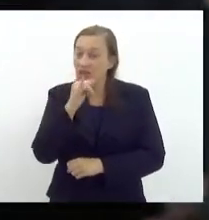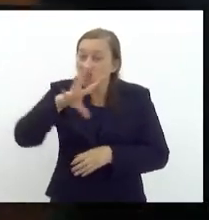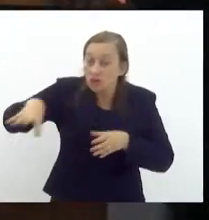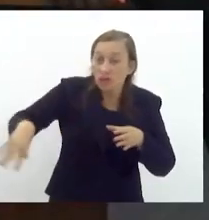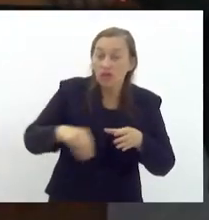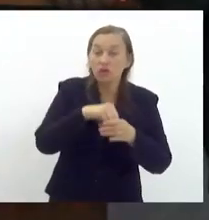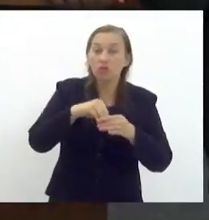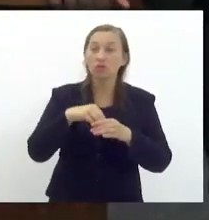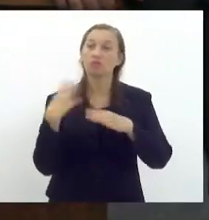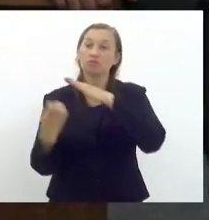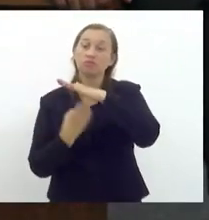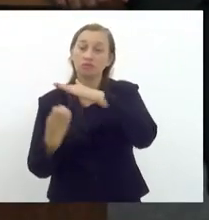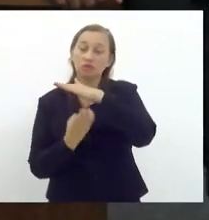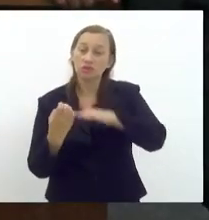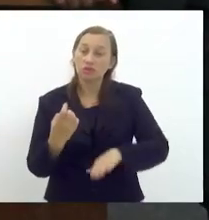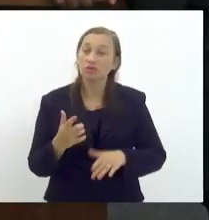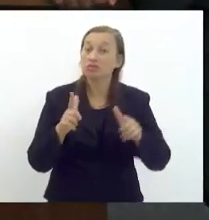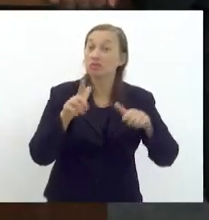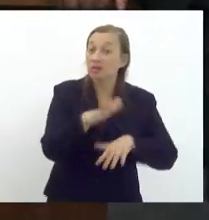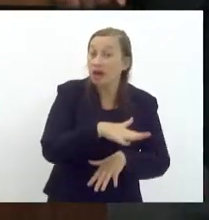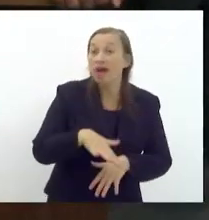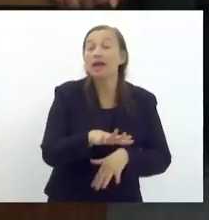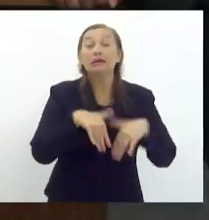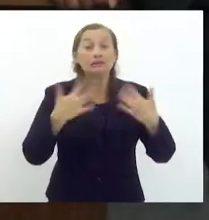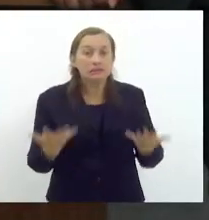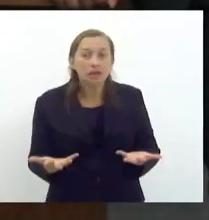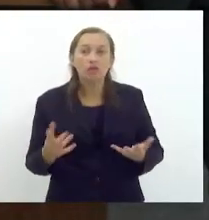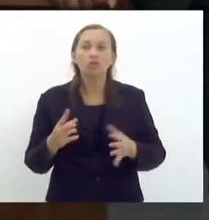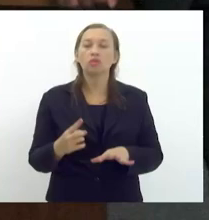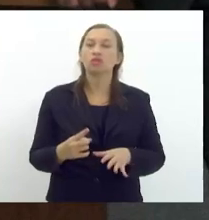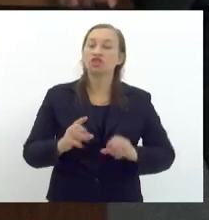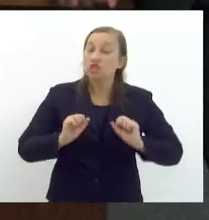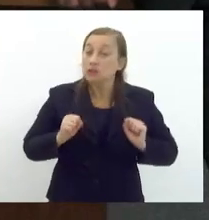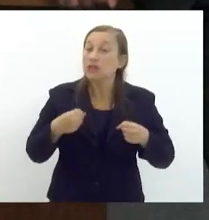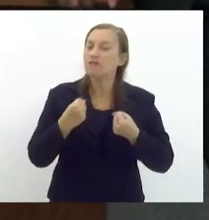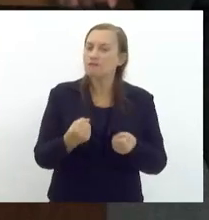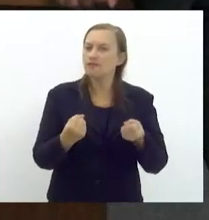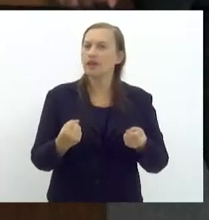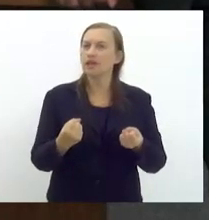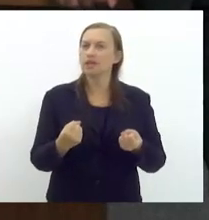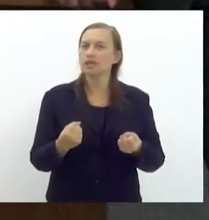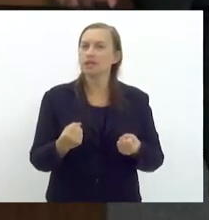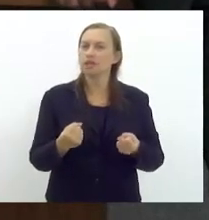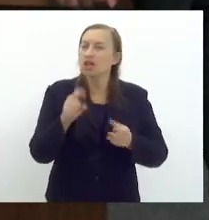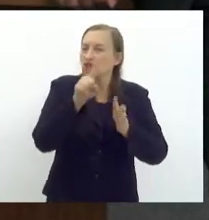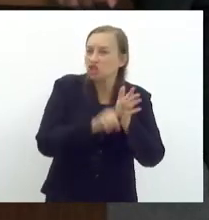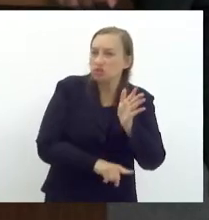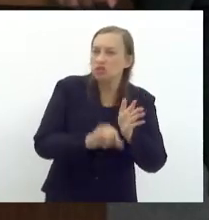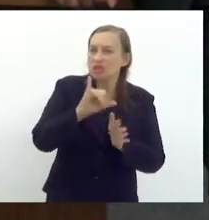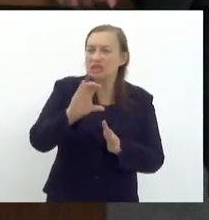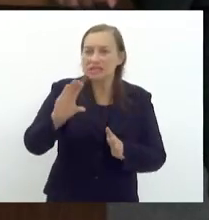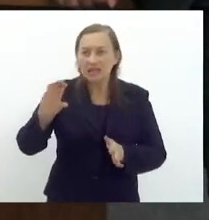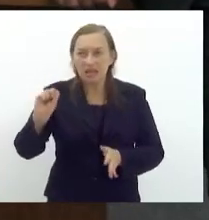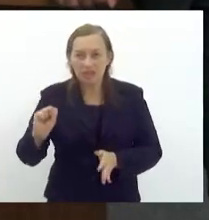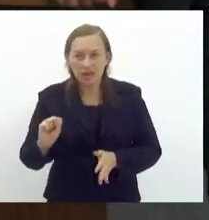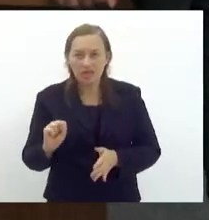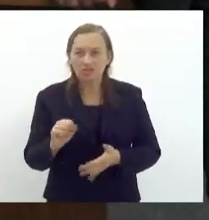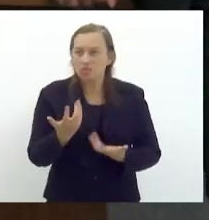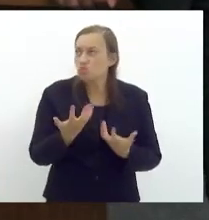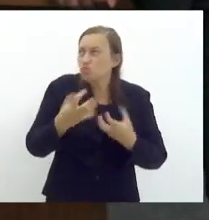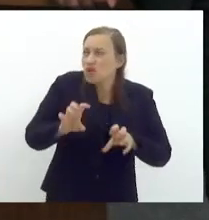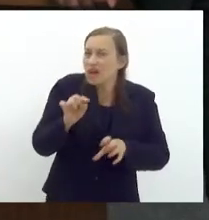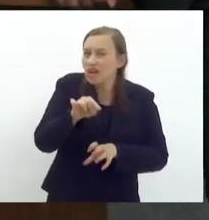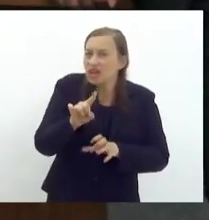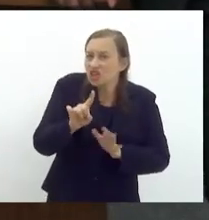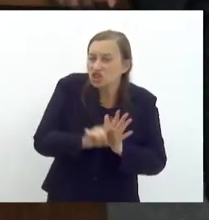essas indústrias na nossa região então quando a gente traz a defesa da redução do ICMS a gente não quer